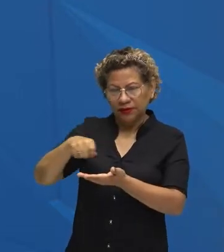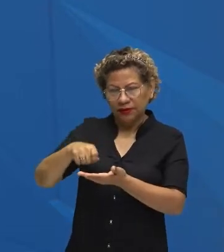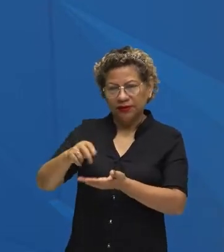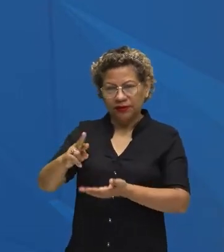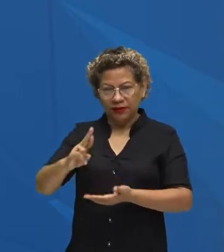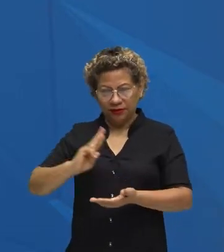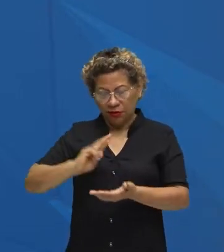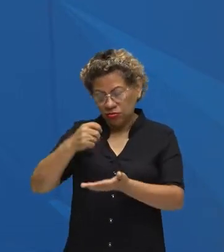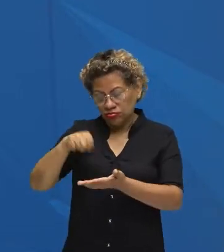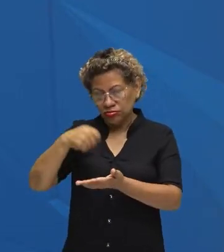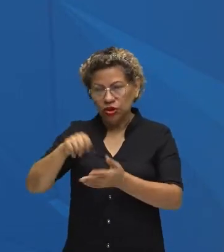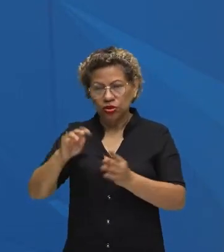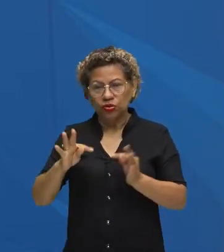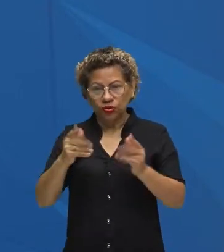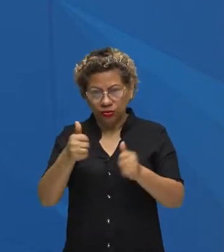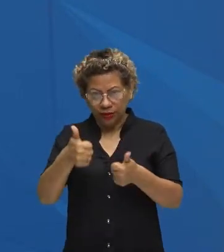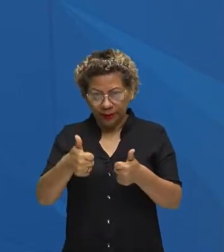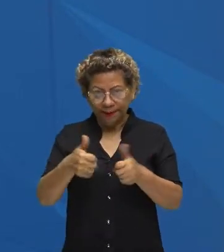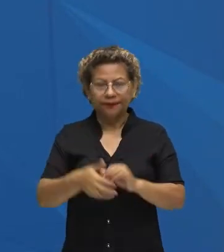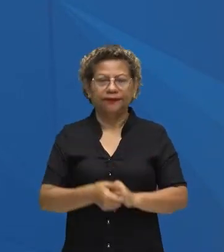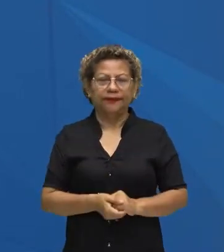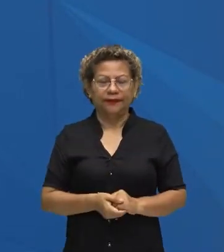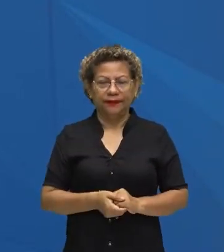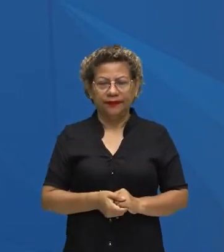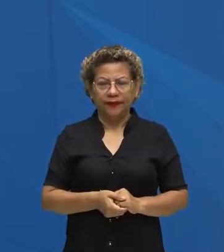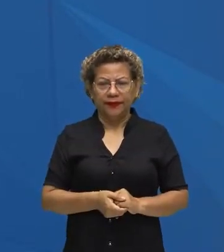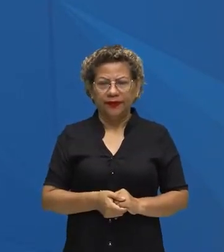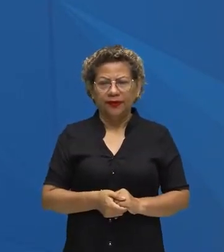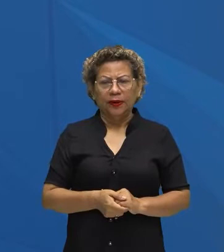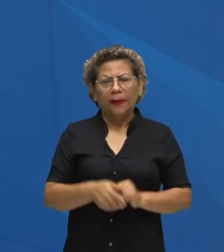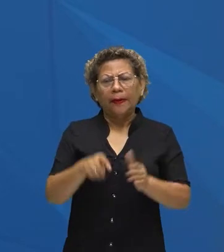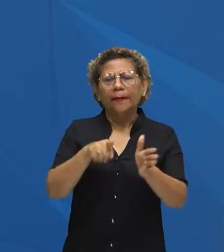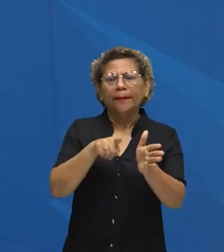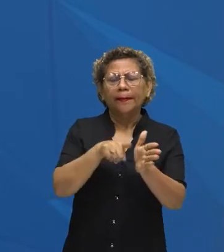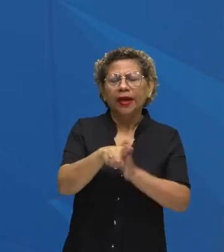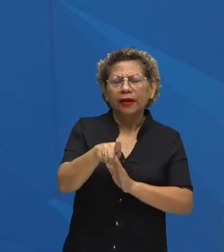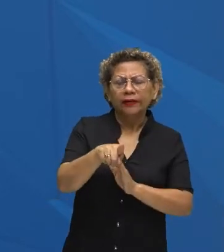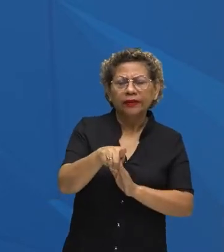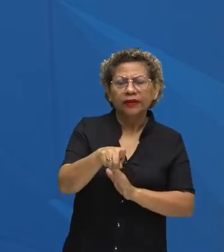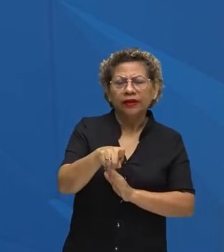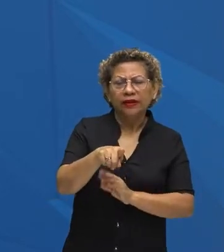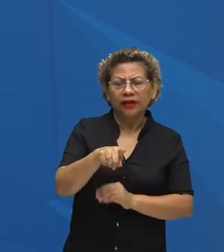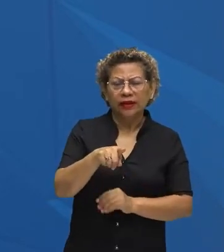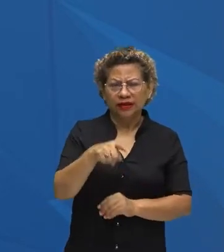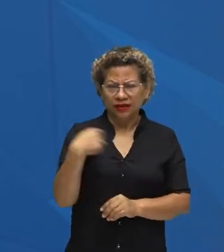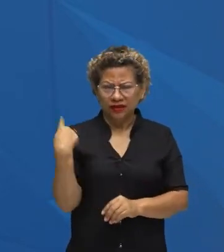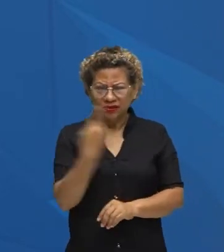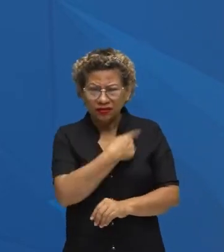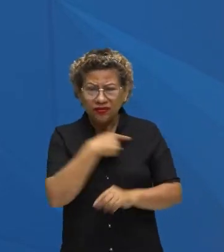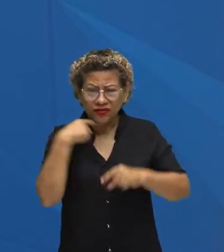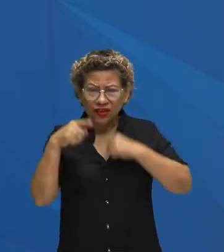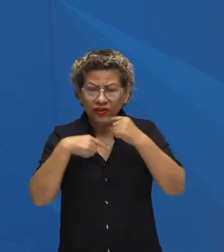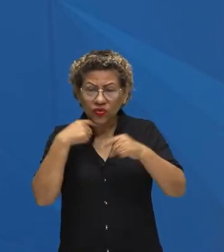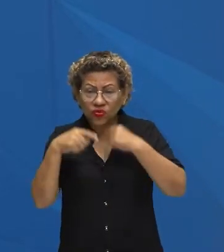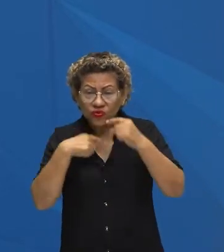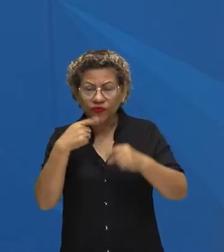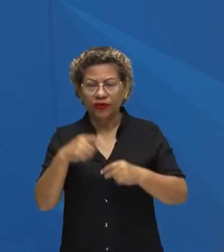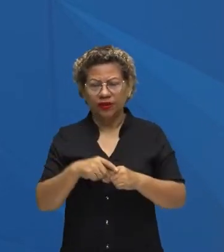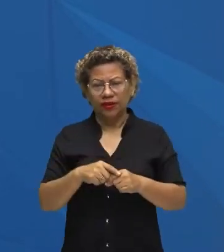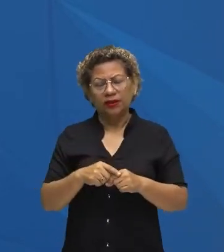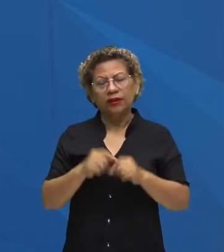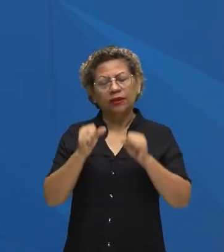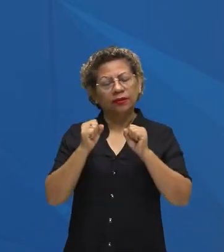E continuando aí, olha só, perguntar se tiver dúvida, porque o momento está franqueado. Se você está com alguma